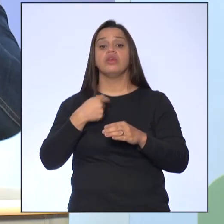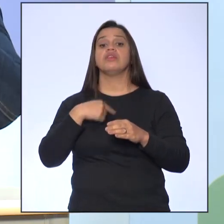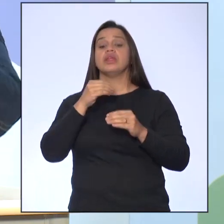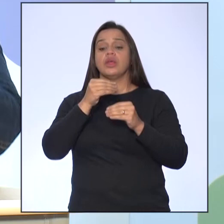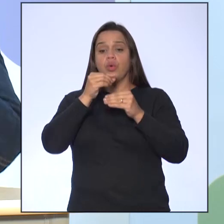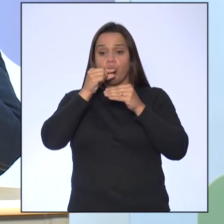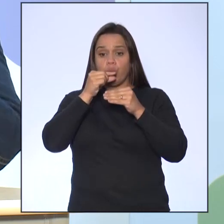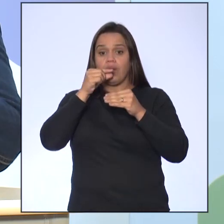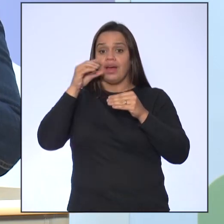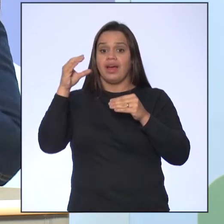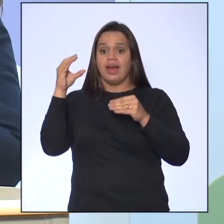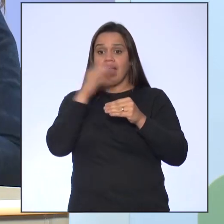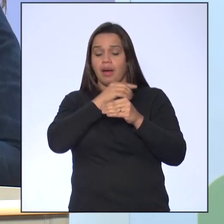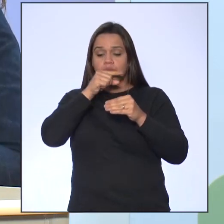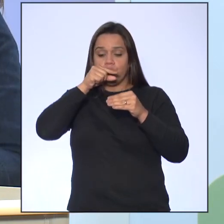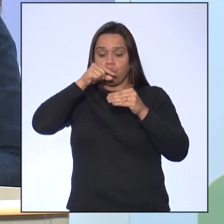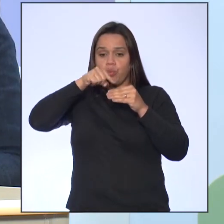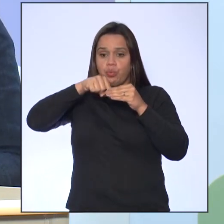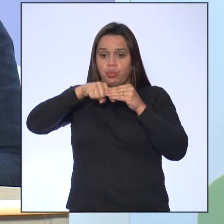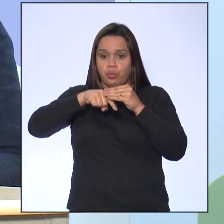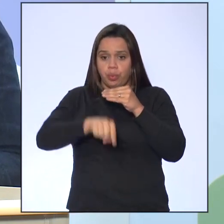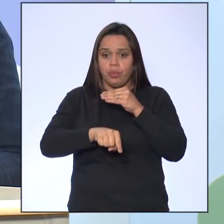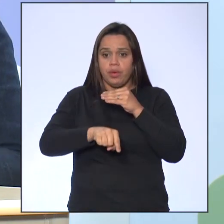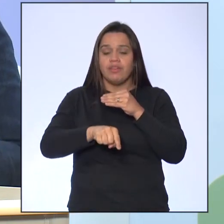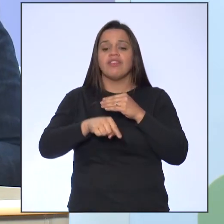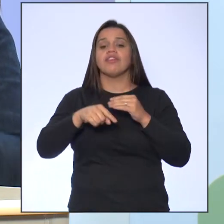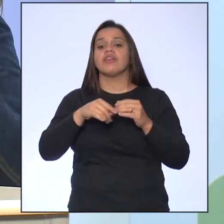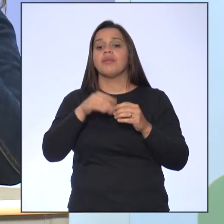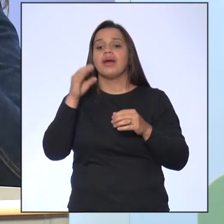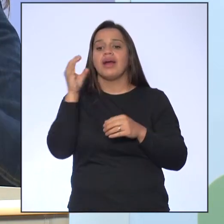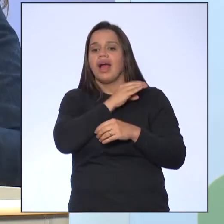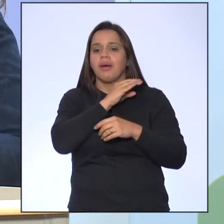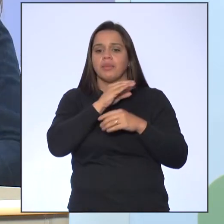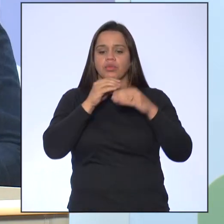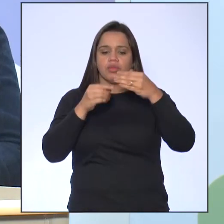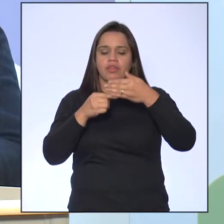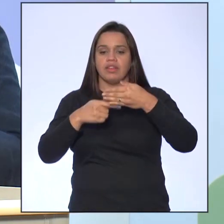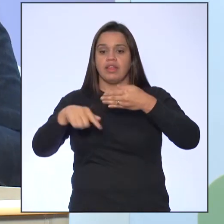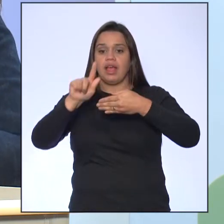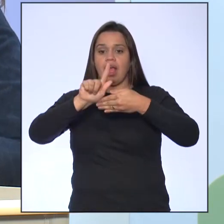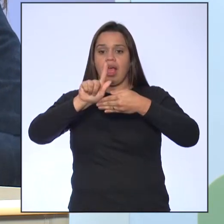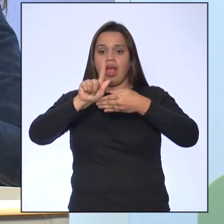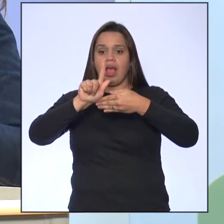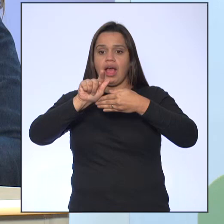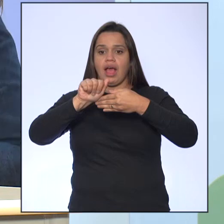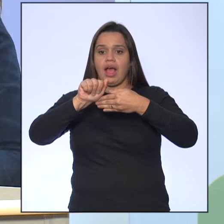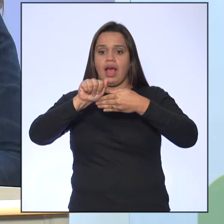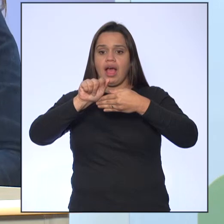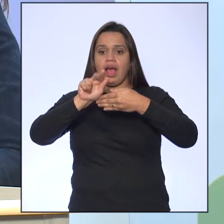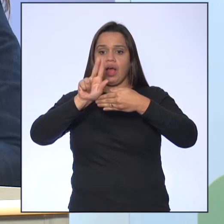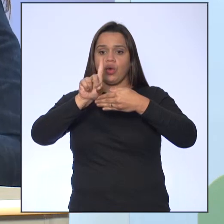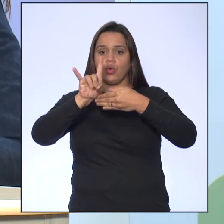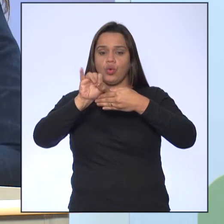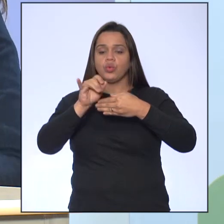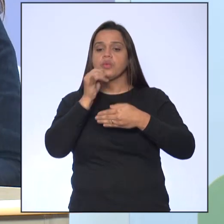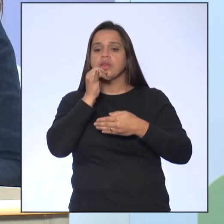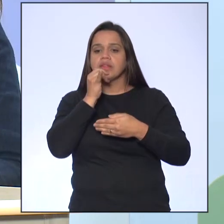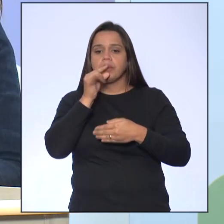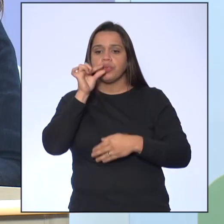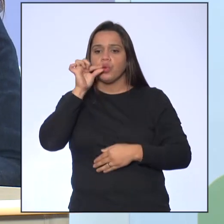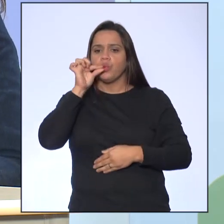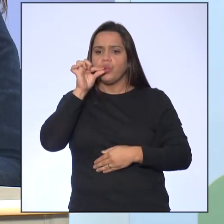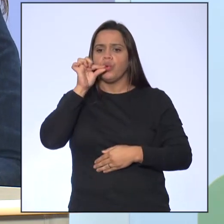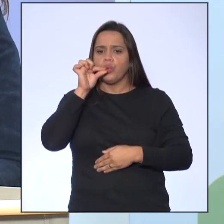ar demorar para percorrer, mais agudo será, certo? Então, é aquela coisa, se você pega um apito, por exemplo, ou uma flauta